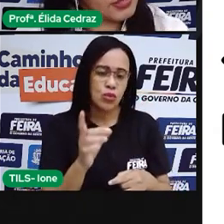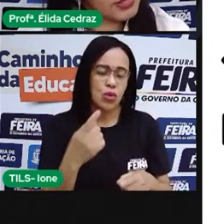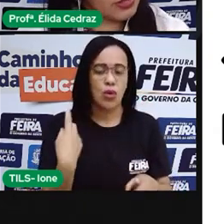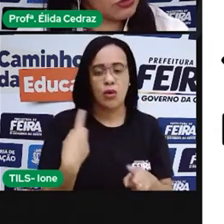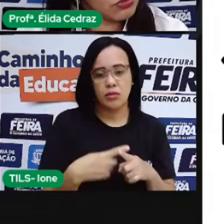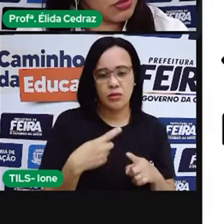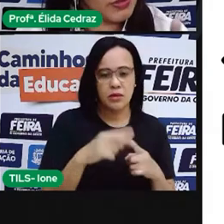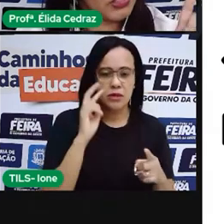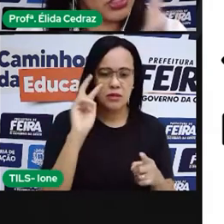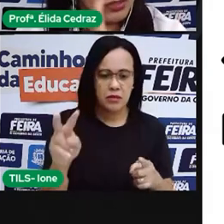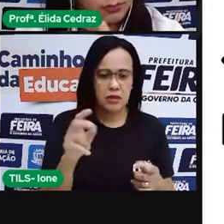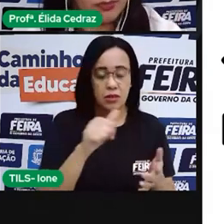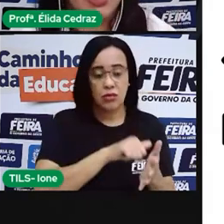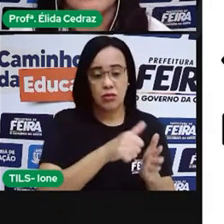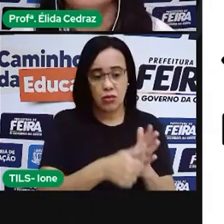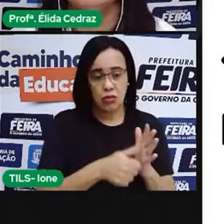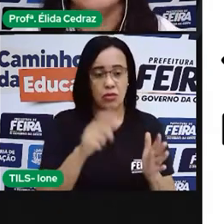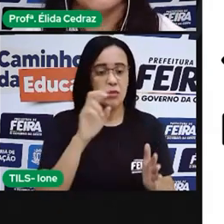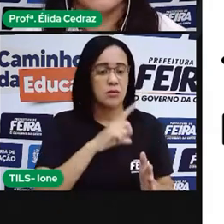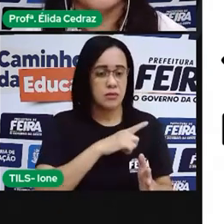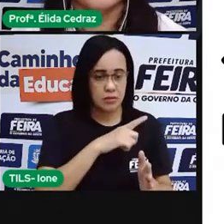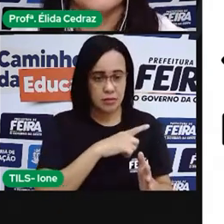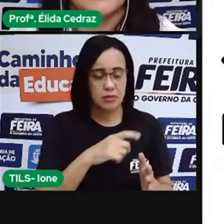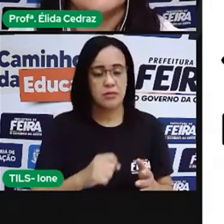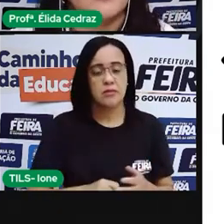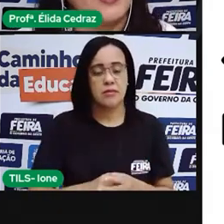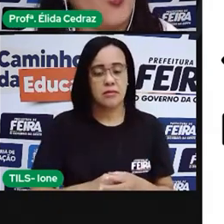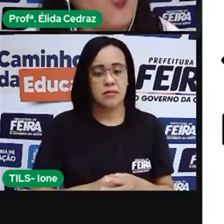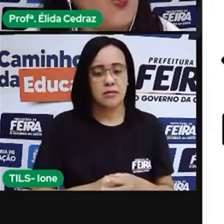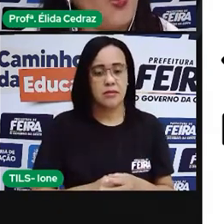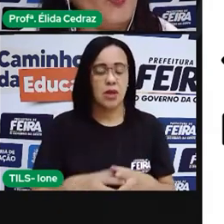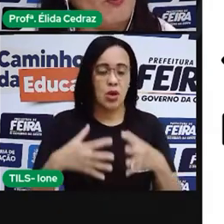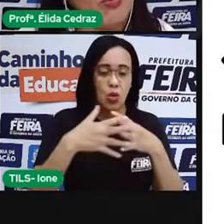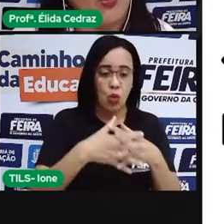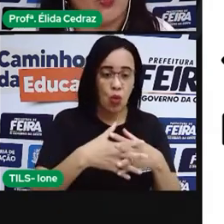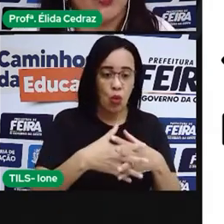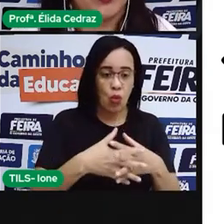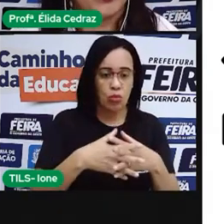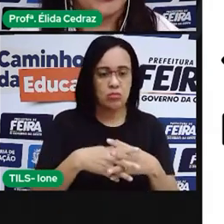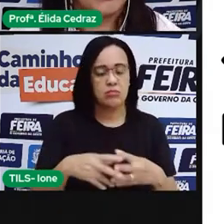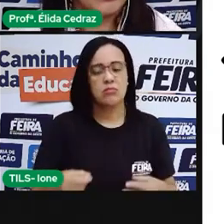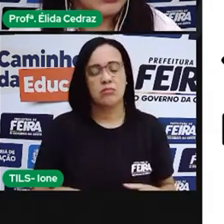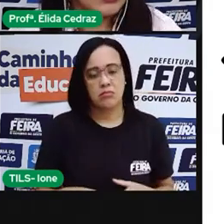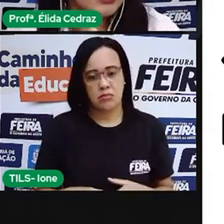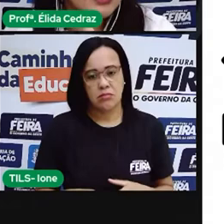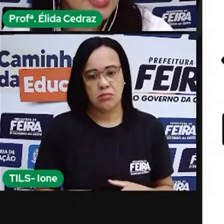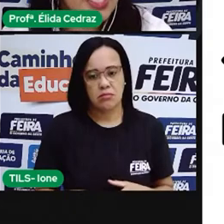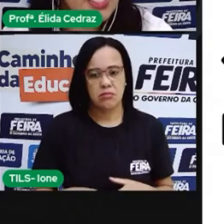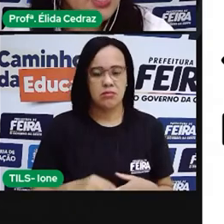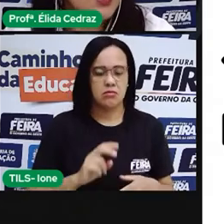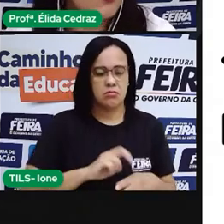e antes da consoante. E a derrubou.